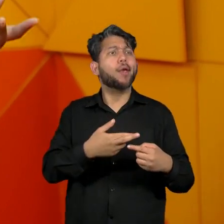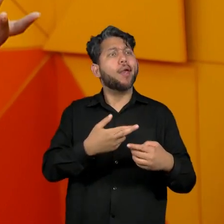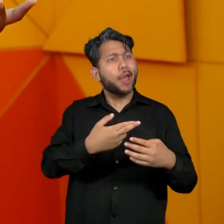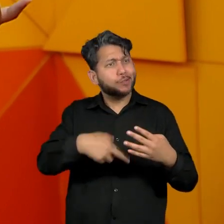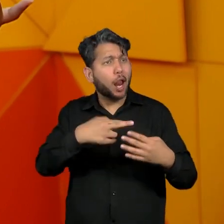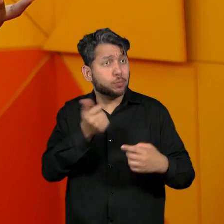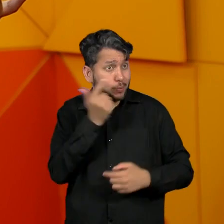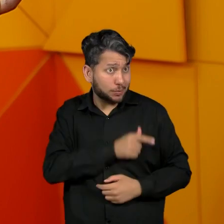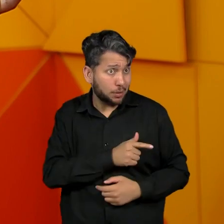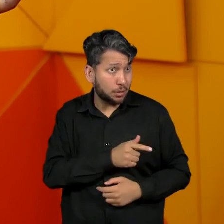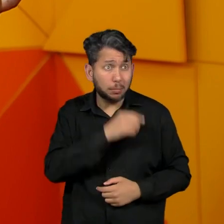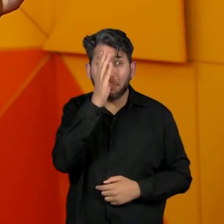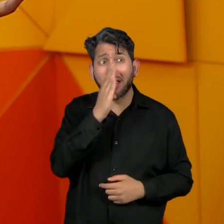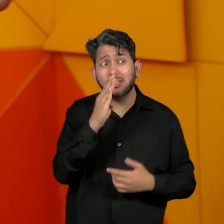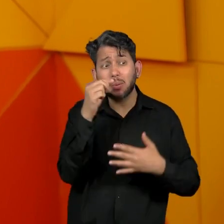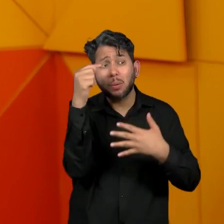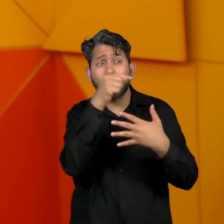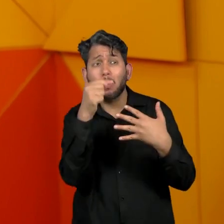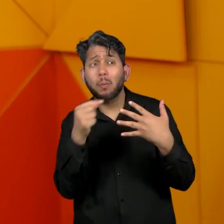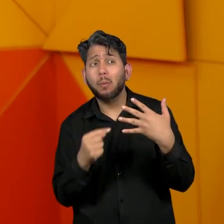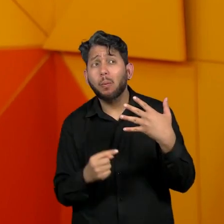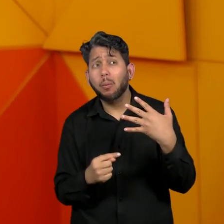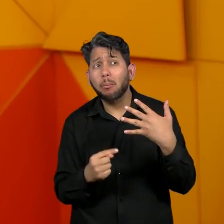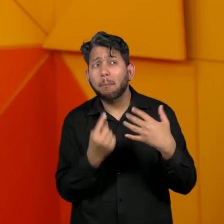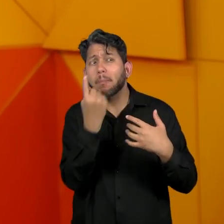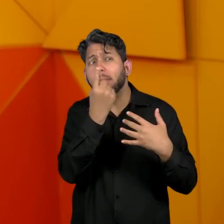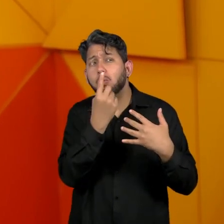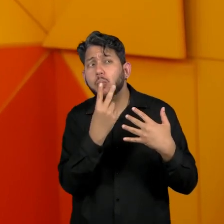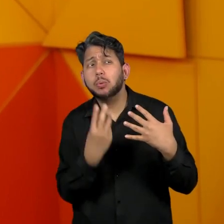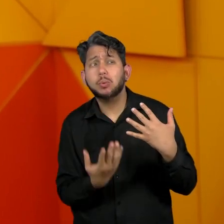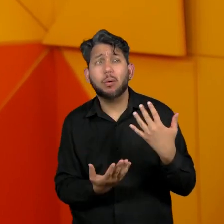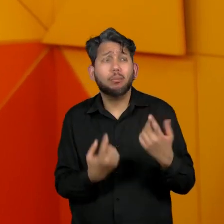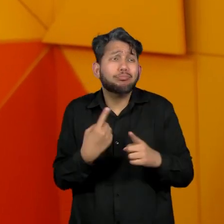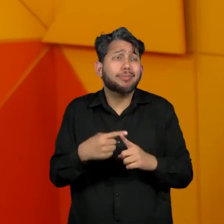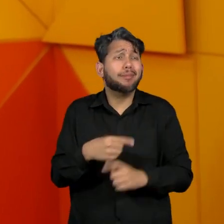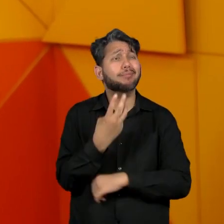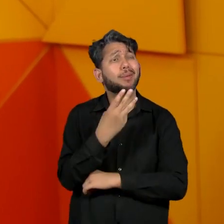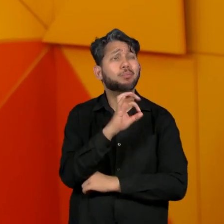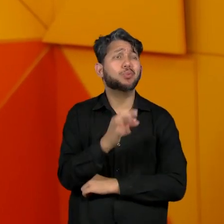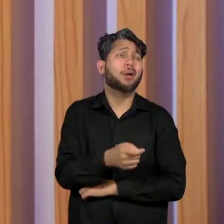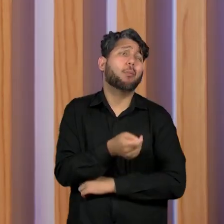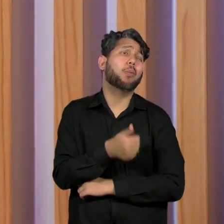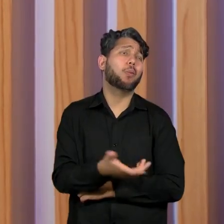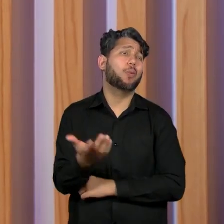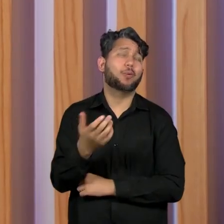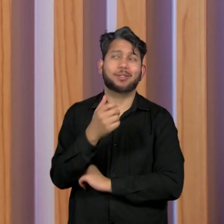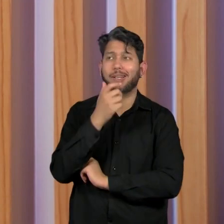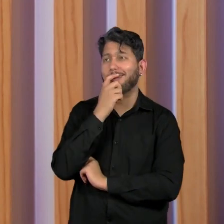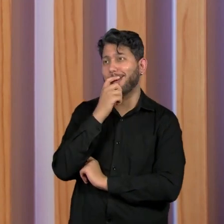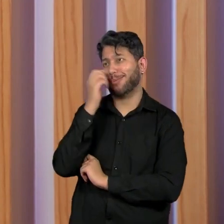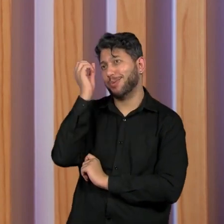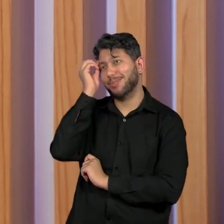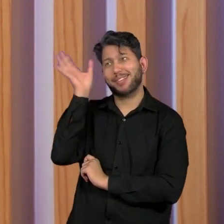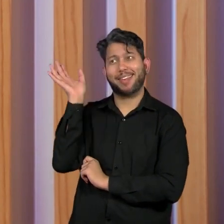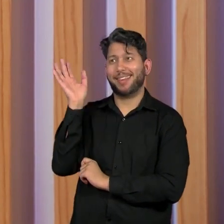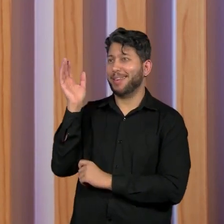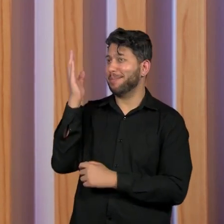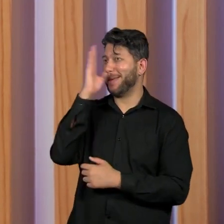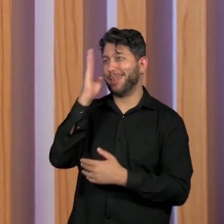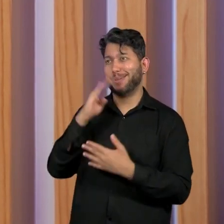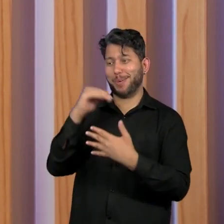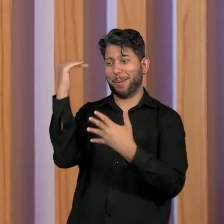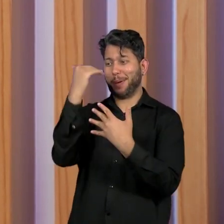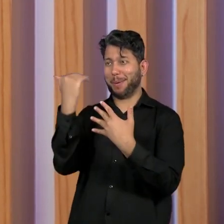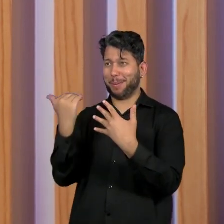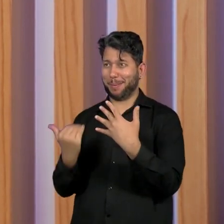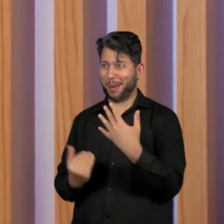lugar nós estamos com essa quantidade tão pequena que a gente recicla? Eu não tenho ideia do lugar, da posição, mas